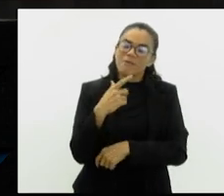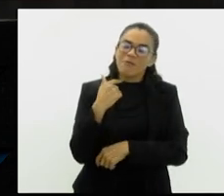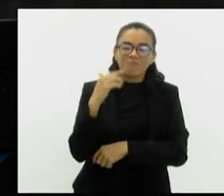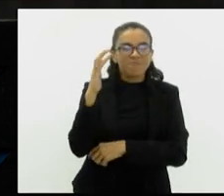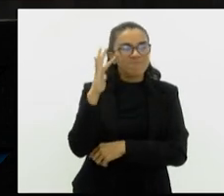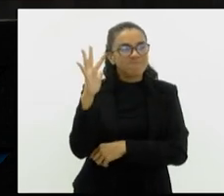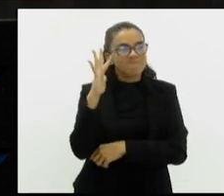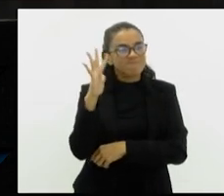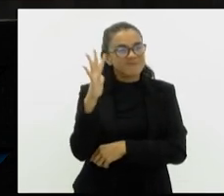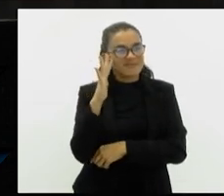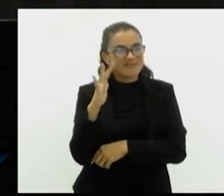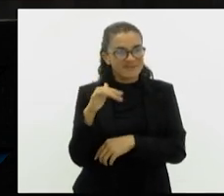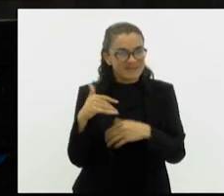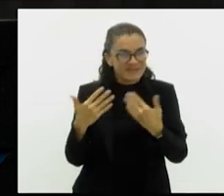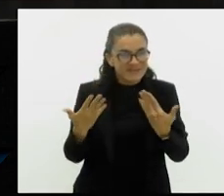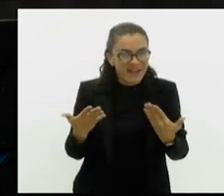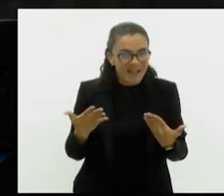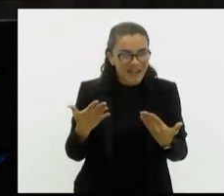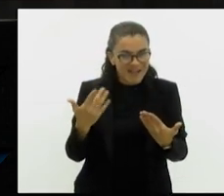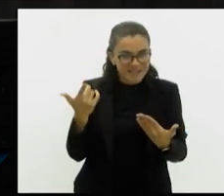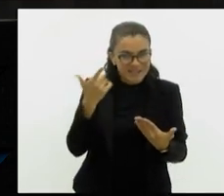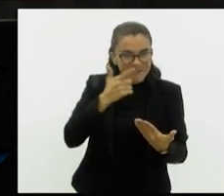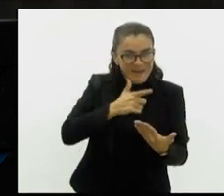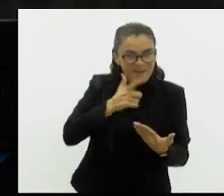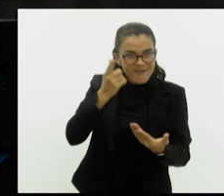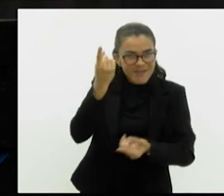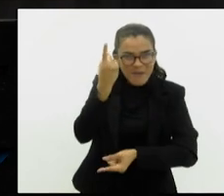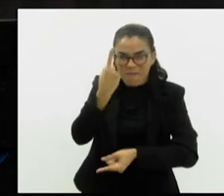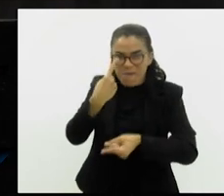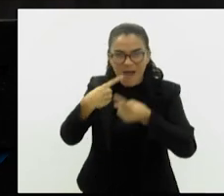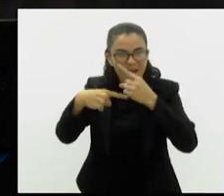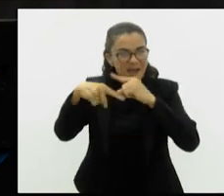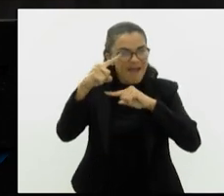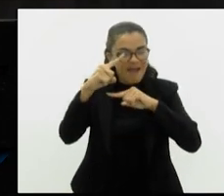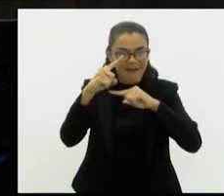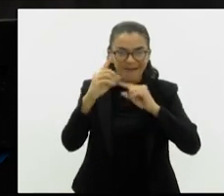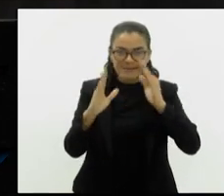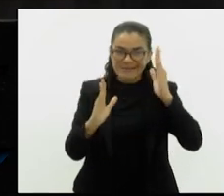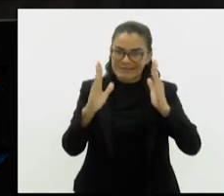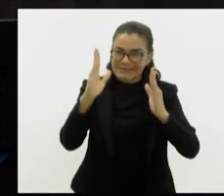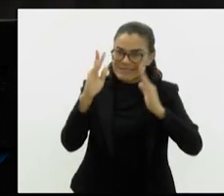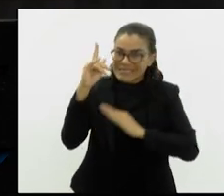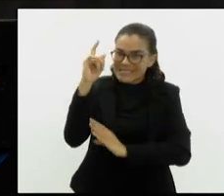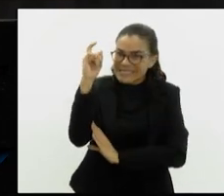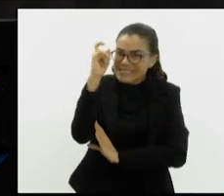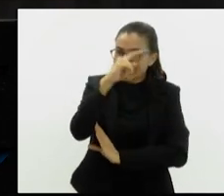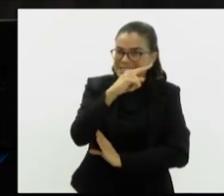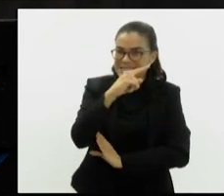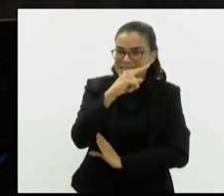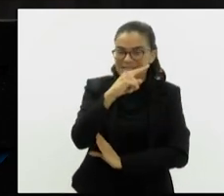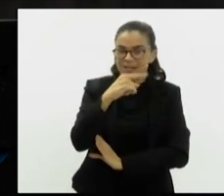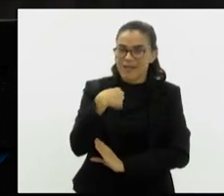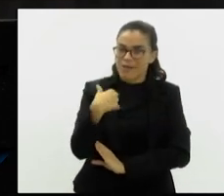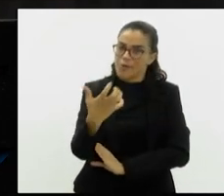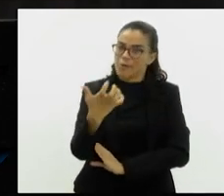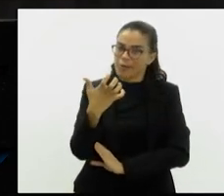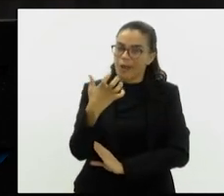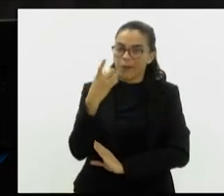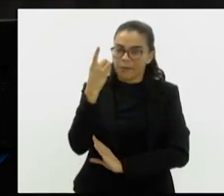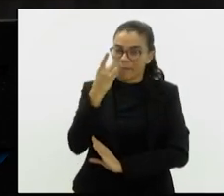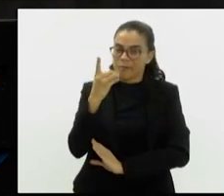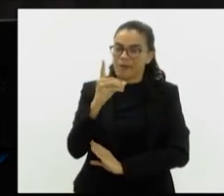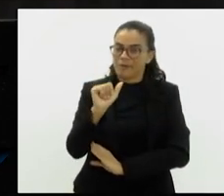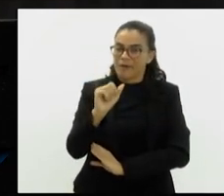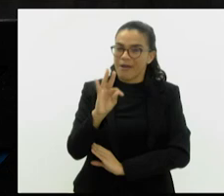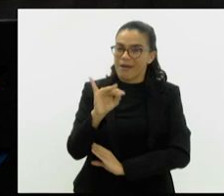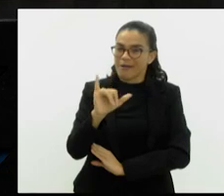perguntar será que a gente vai Superar esta fase tão difícil eu quero muito Deputado atlos